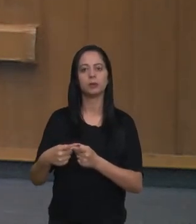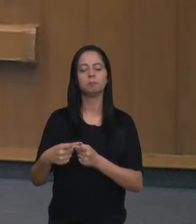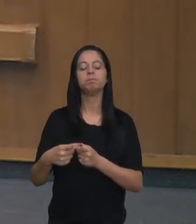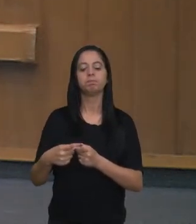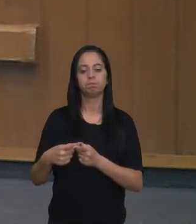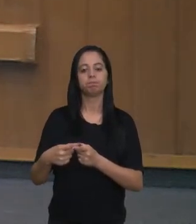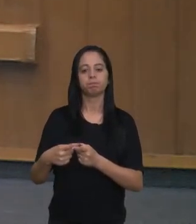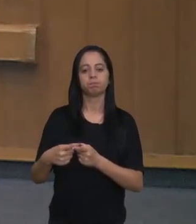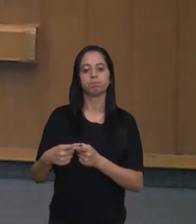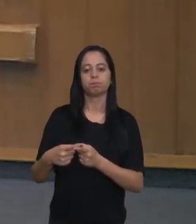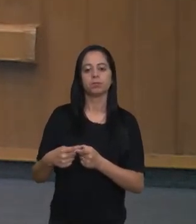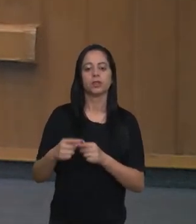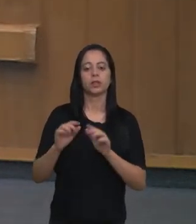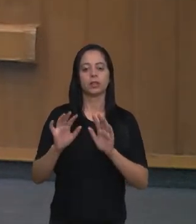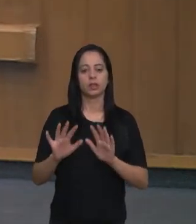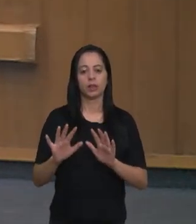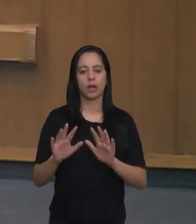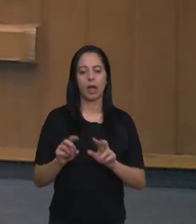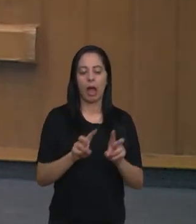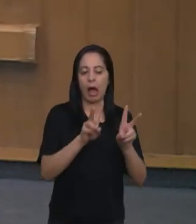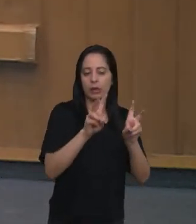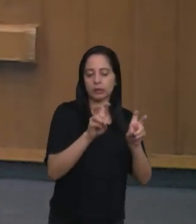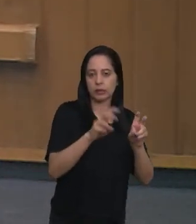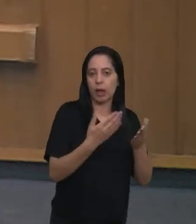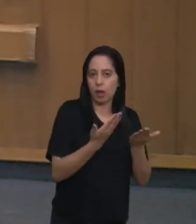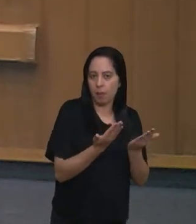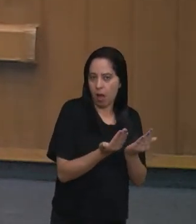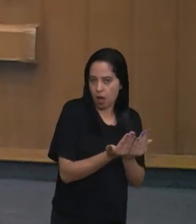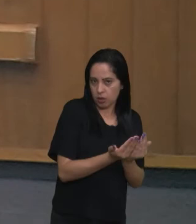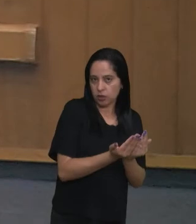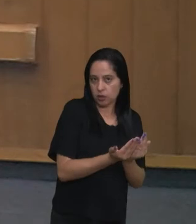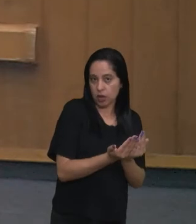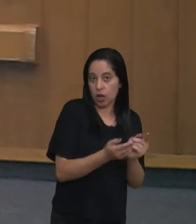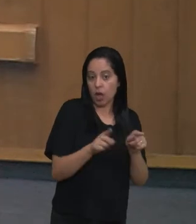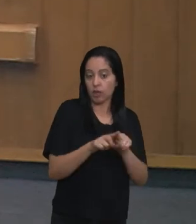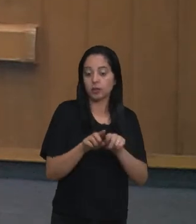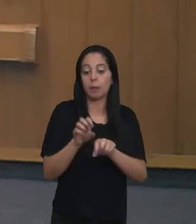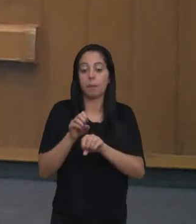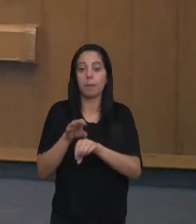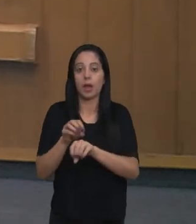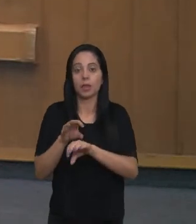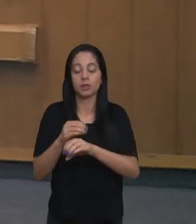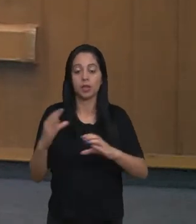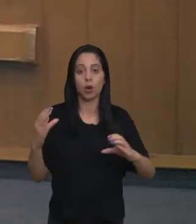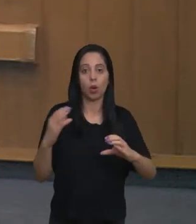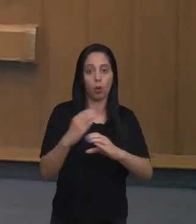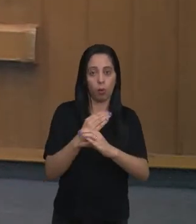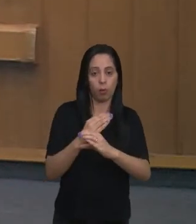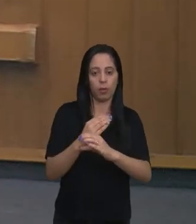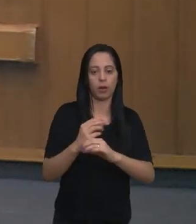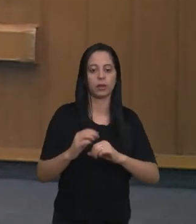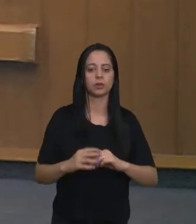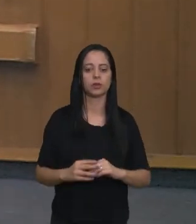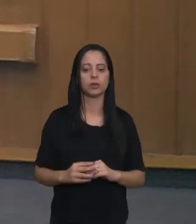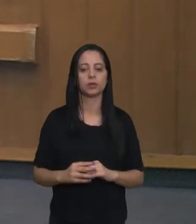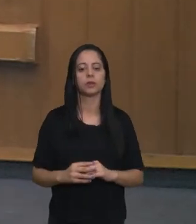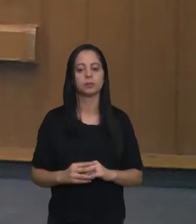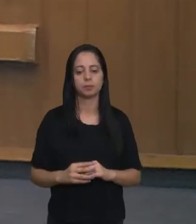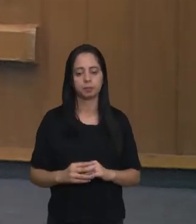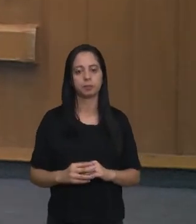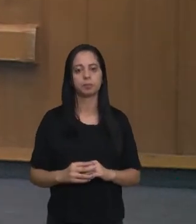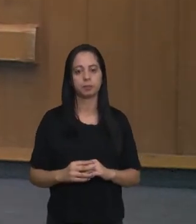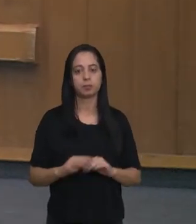estruturar também não só as questões cristãs, mas também de ensino na nossa cidade. Então,